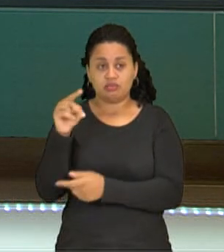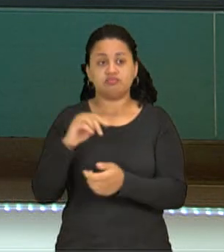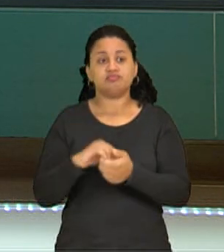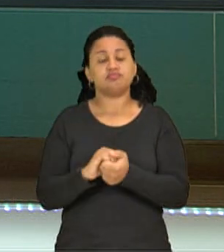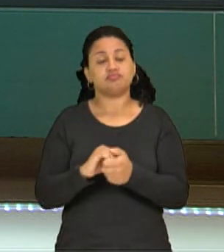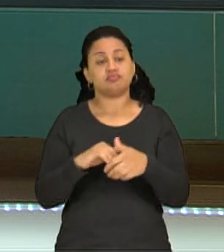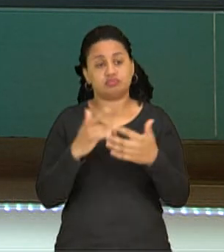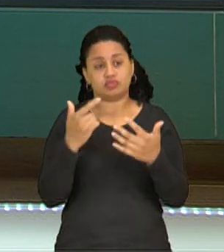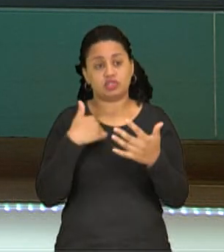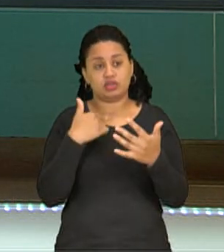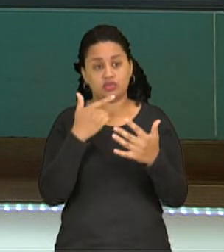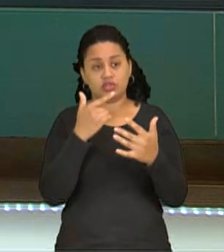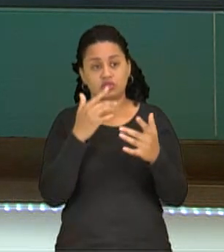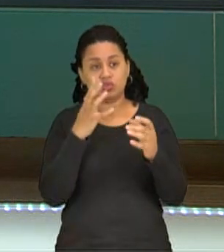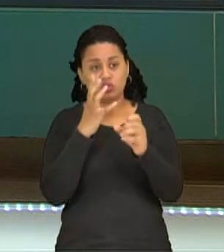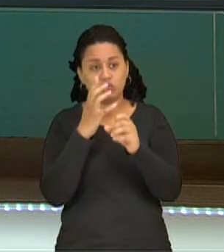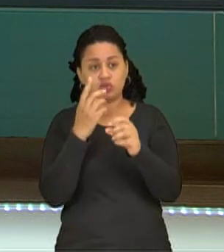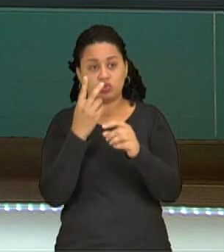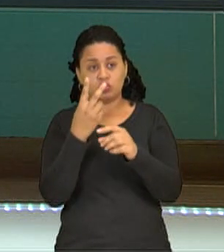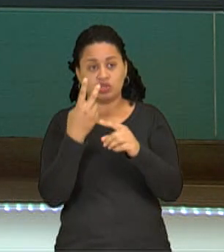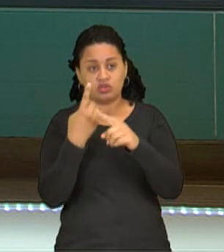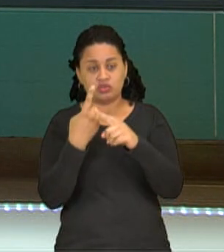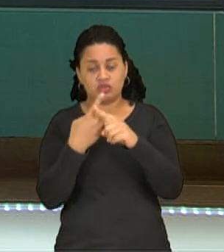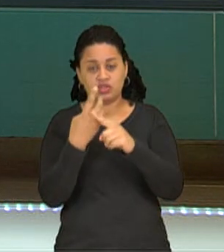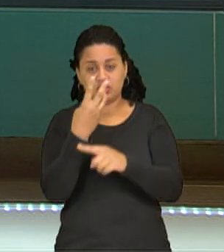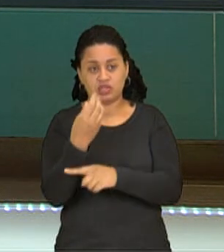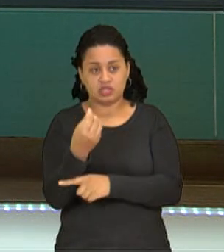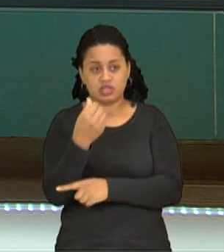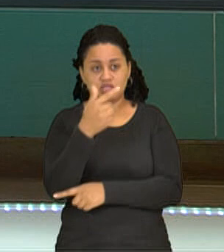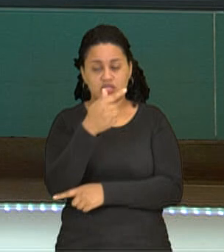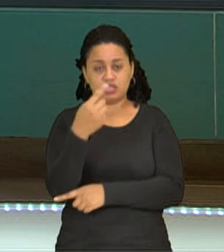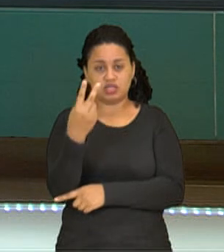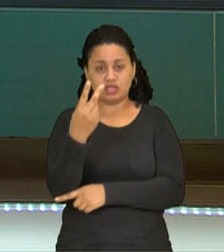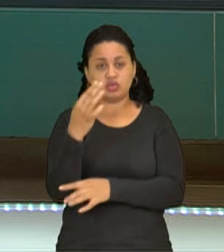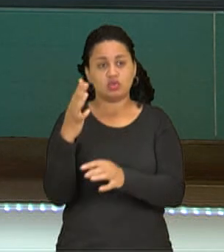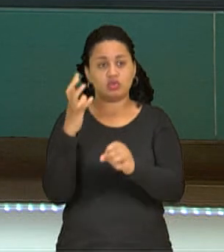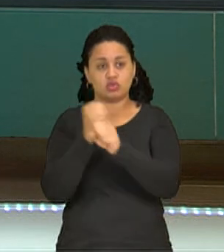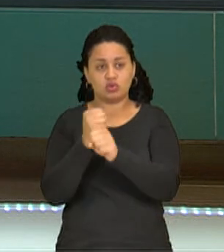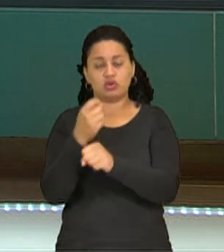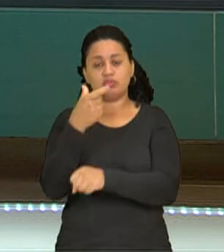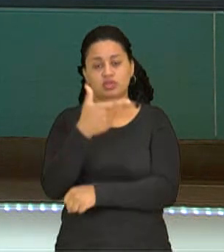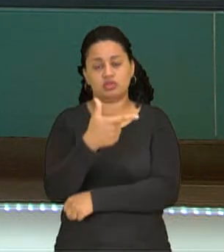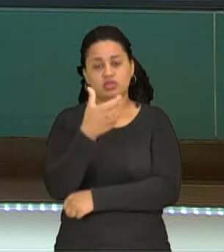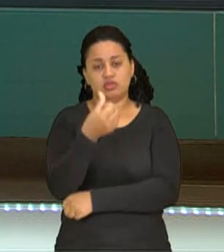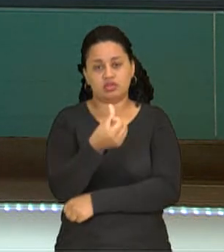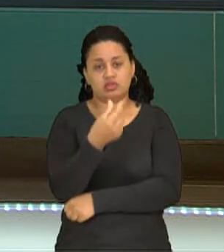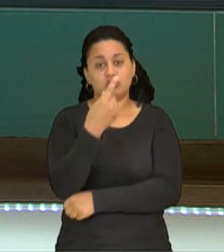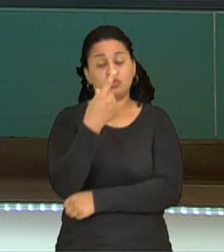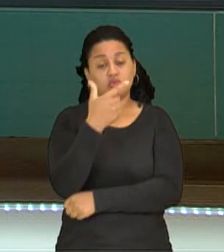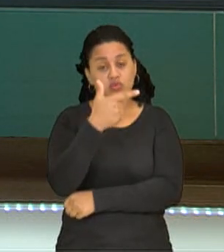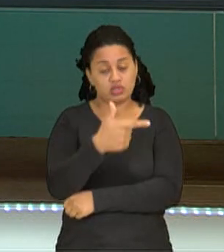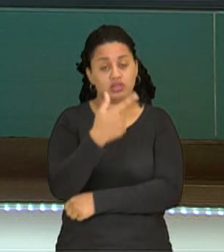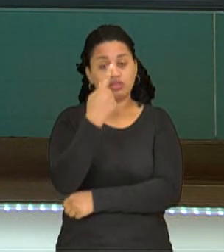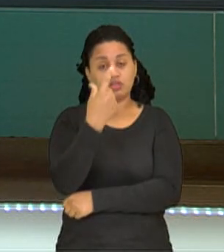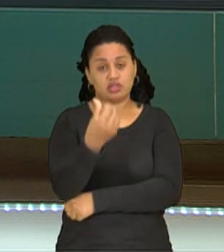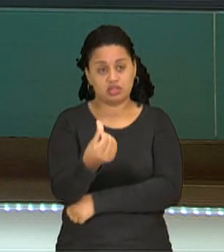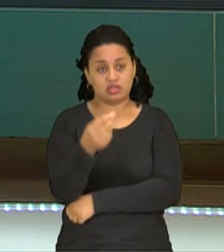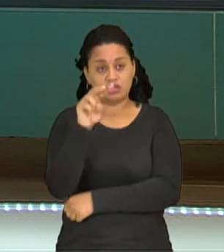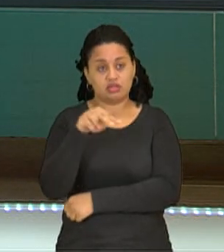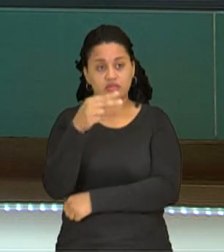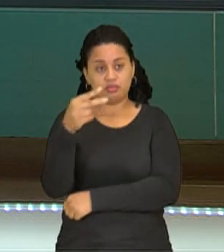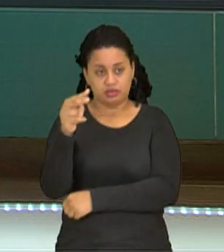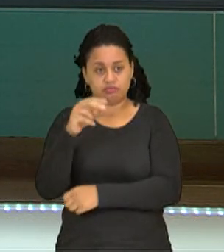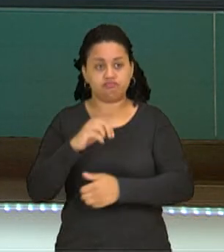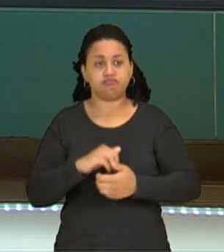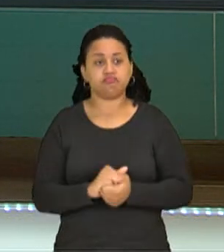π. Então, 2 vezes 36, 72, mais 144, 216 π, 100